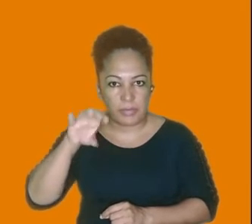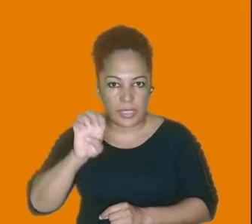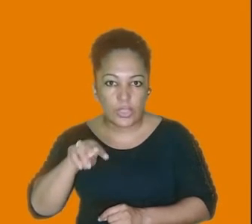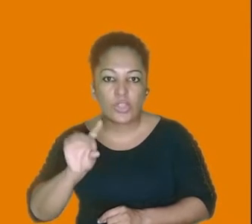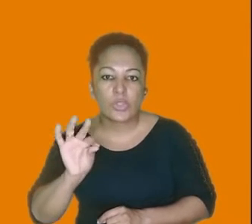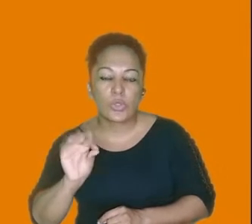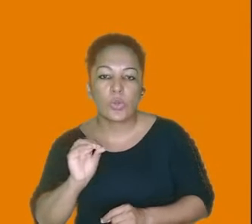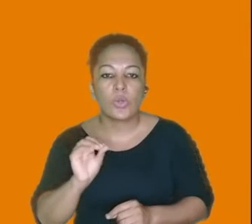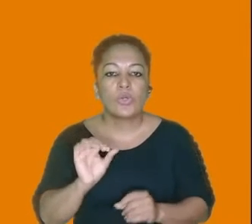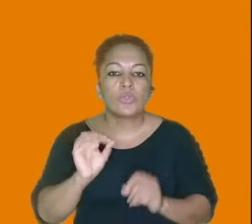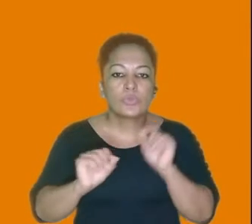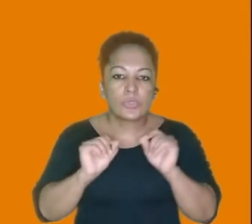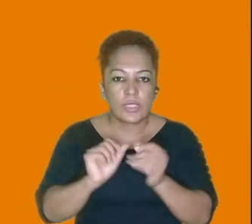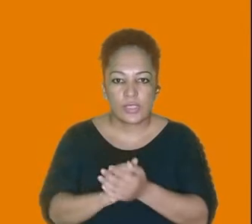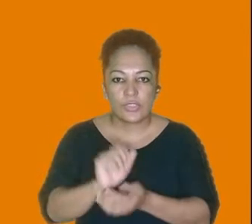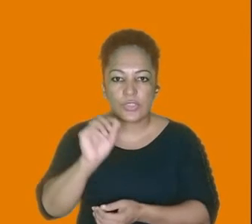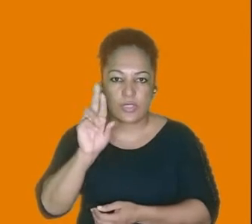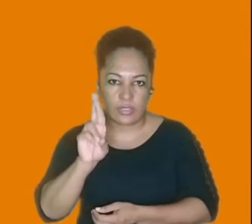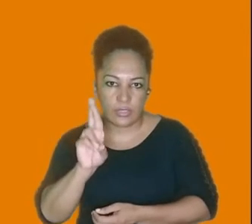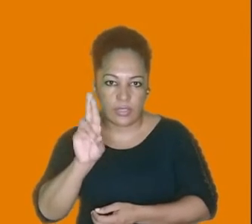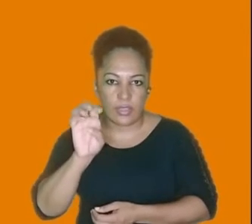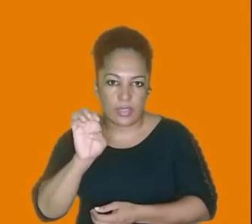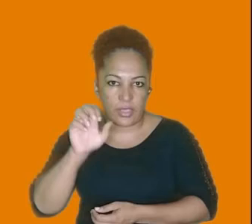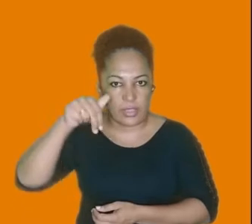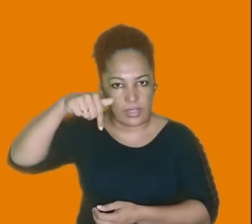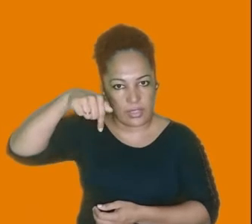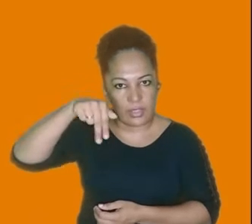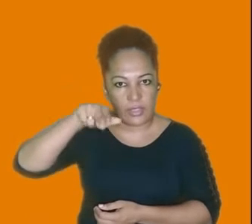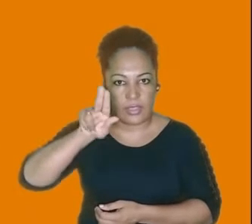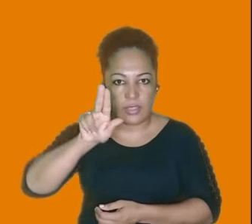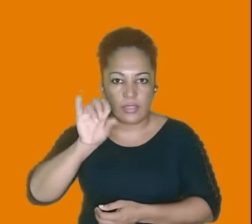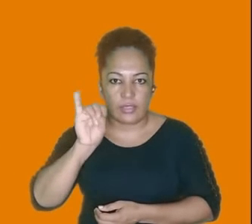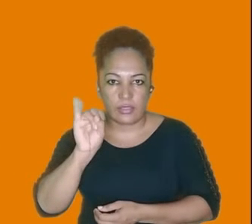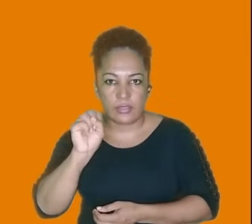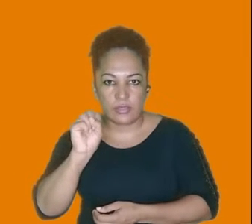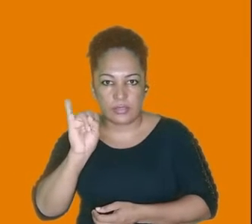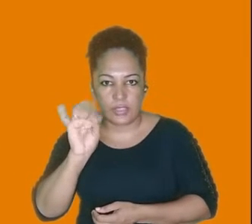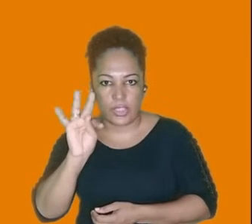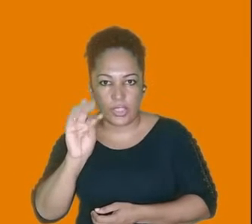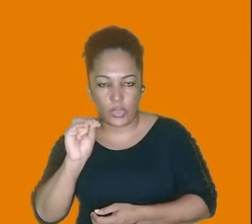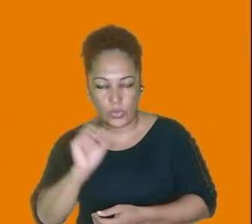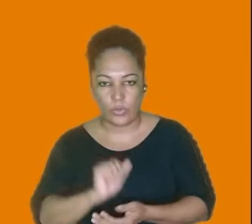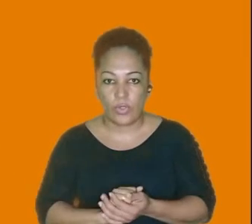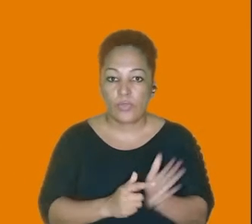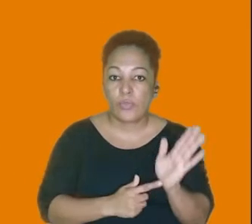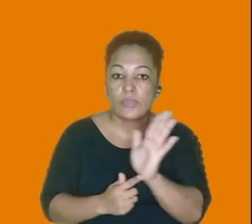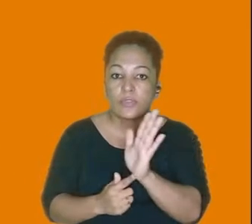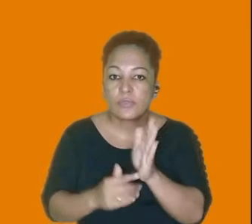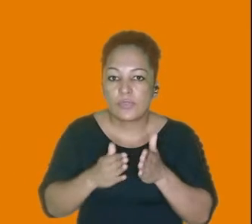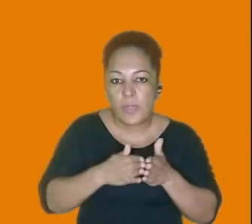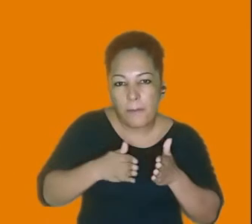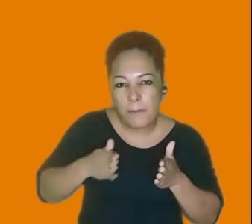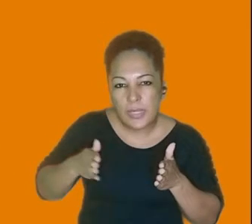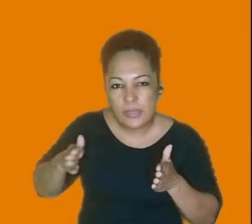levantamento de requisitos e modelagem prática. Então eu vou mostrar para vocês o passo